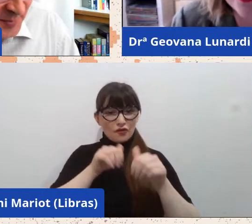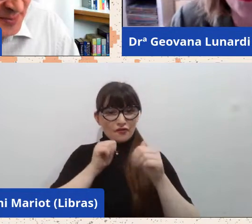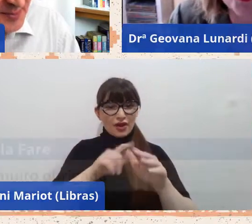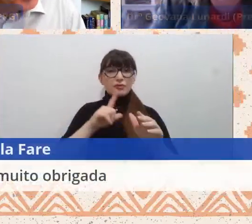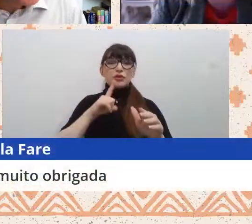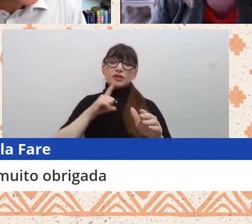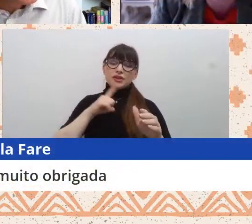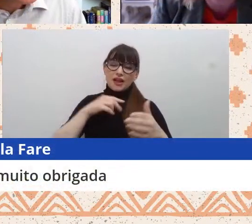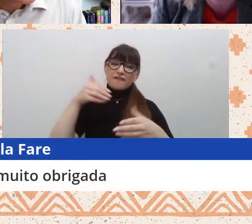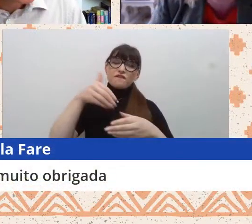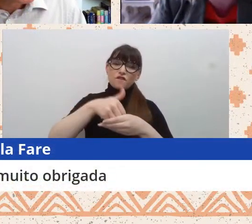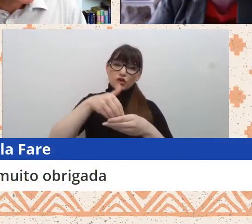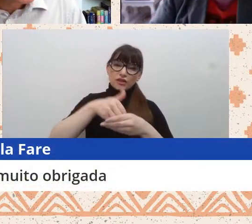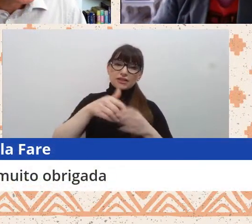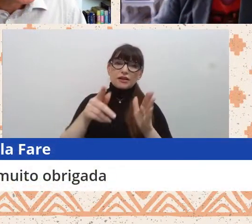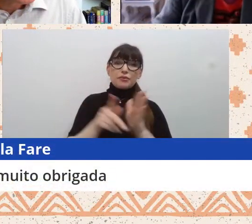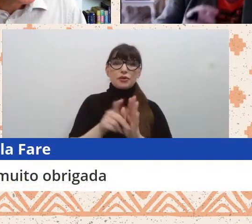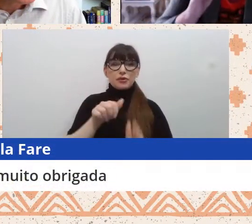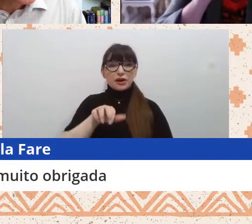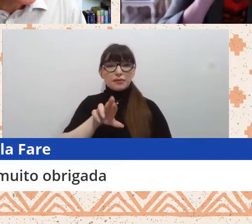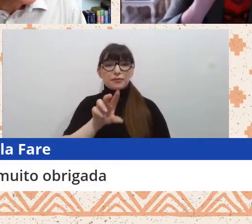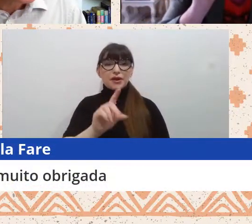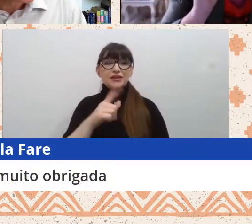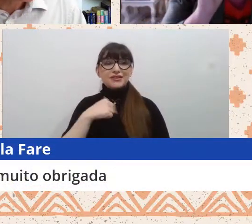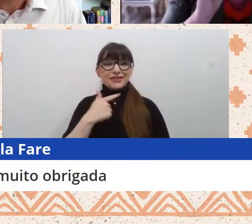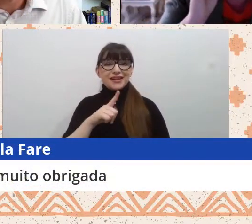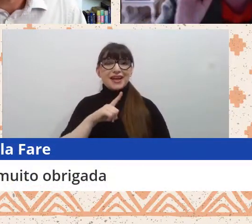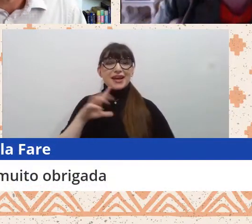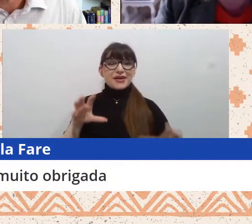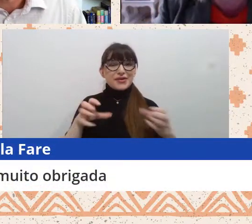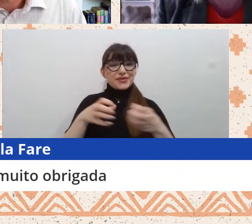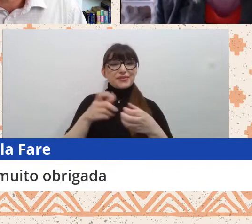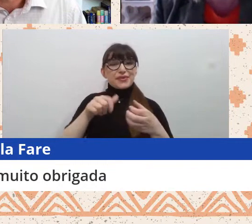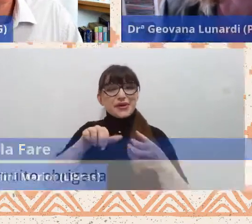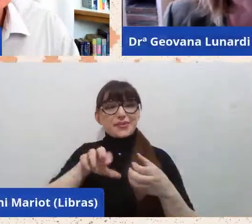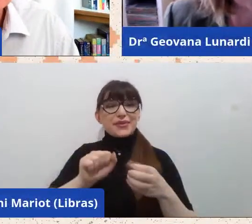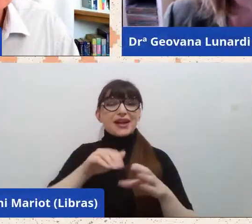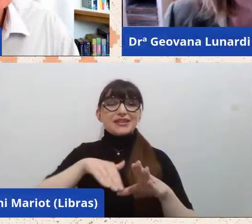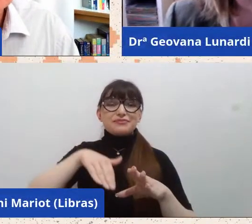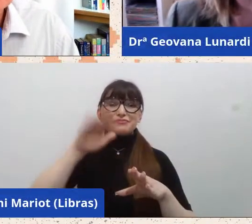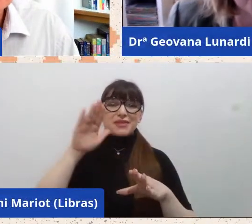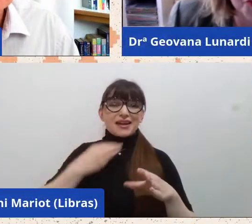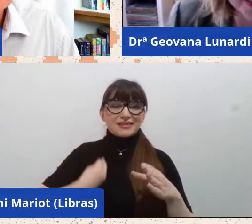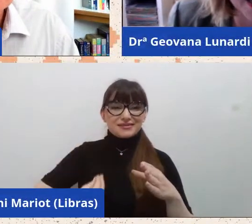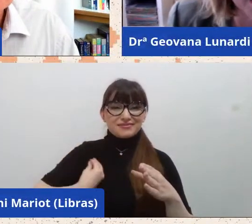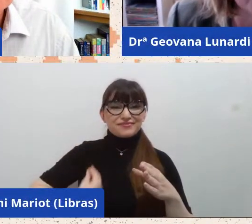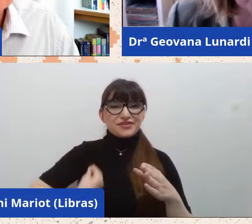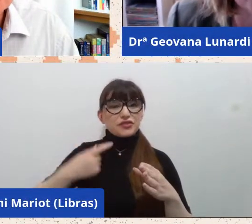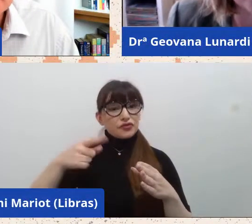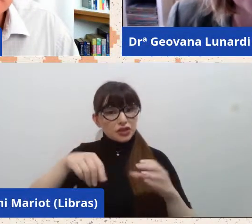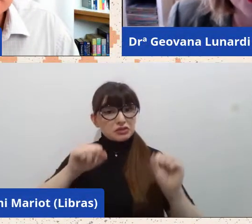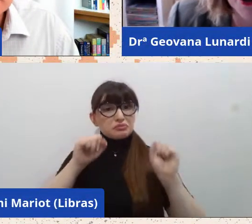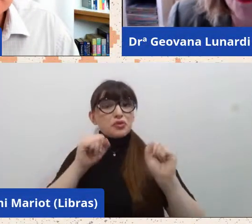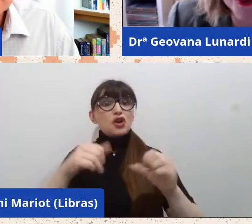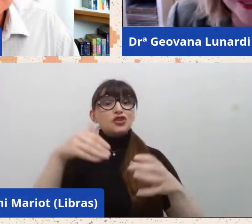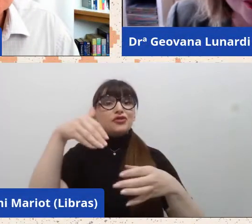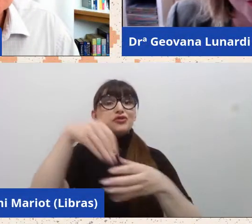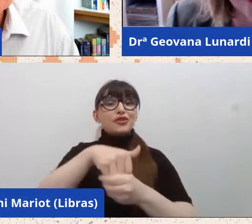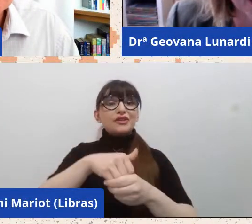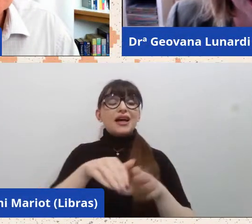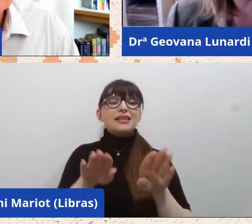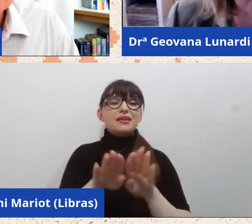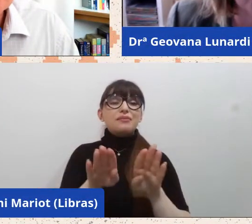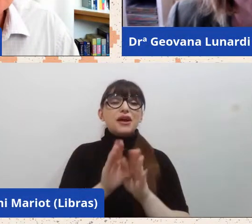e somos a chapa ANPEd mais presente, então já pedimos aí para todos poderem votar a partir do dia 11